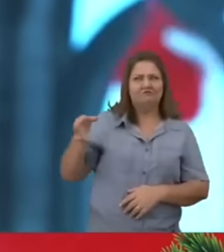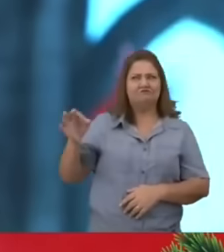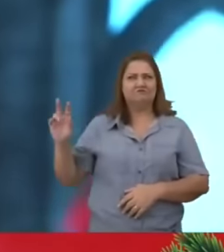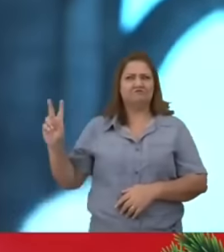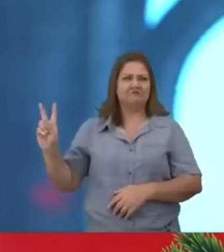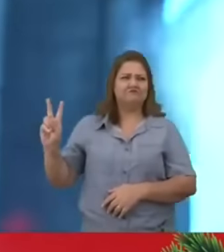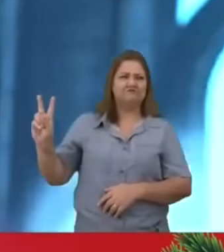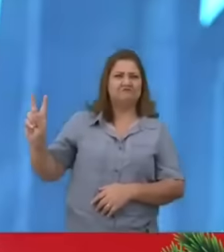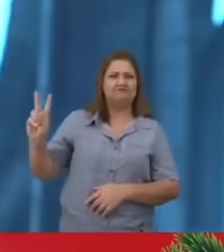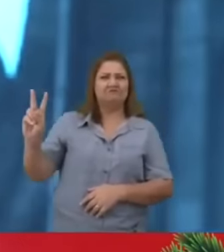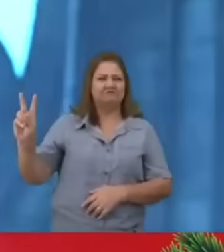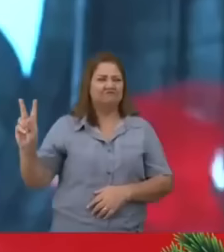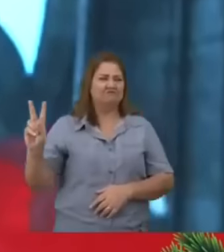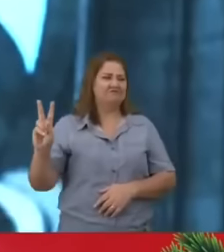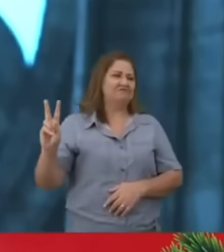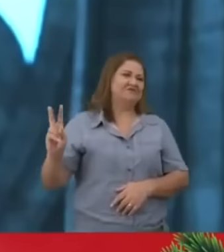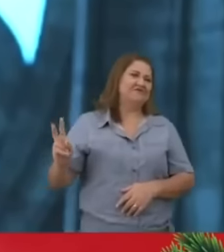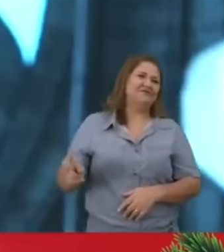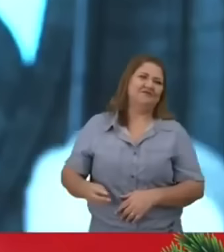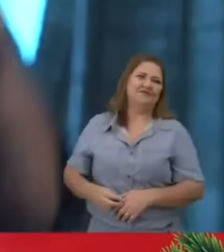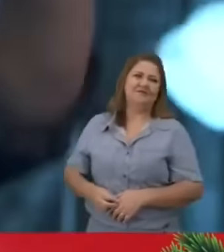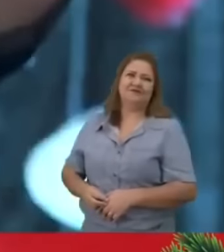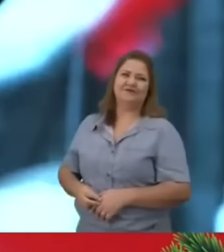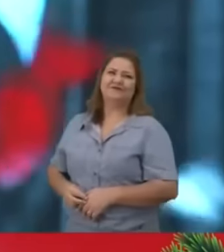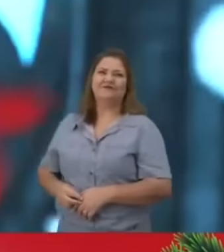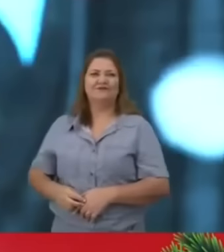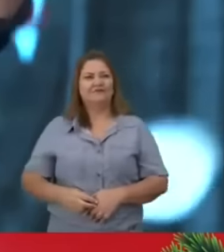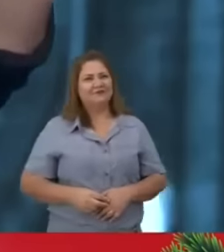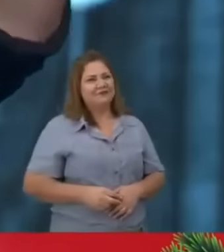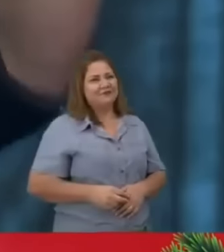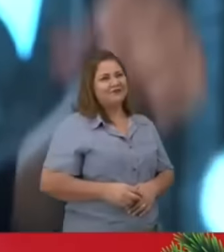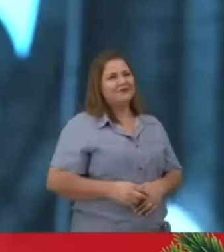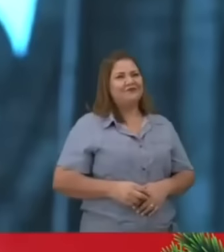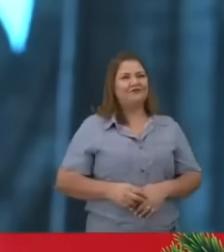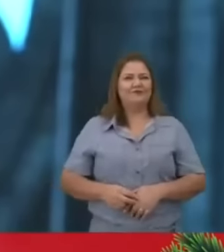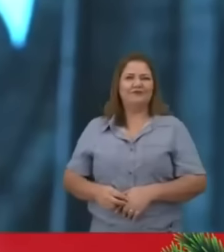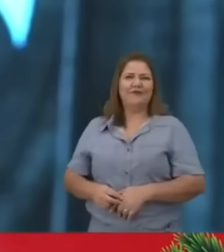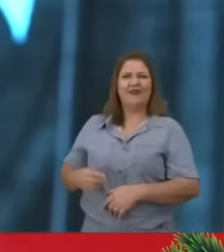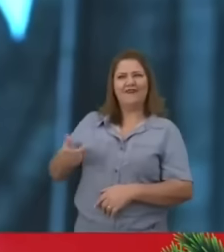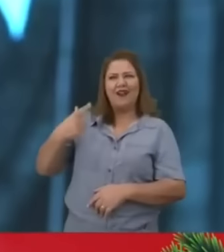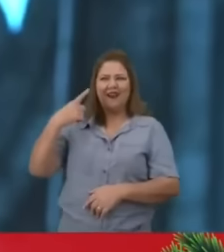como quem diz, tem jeito.